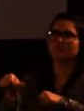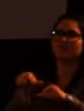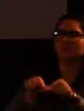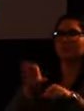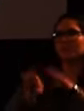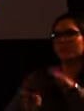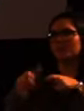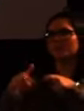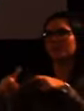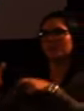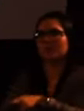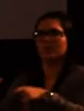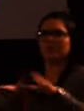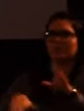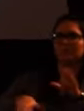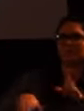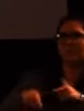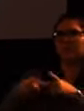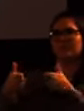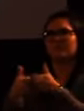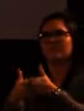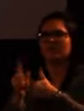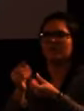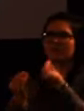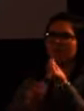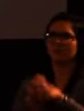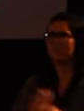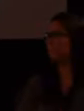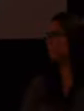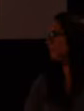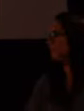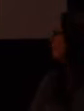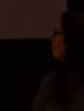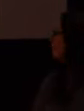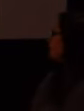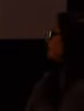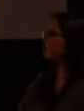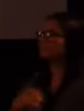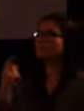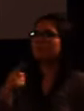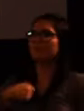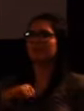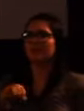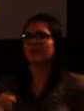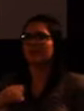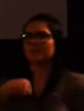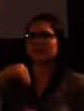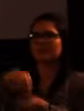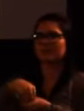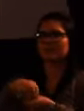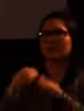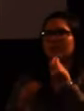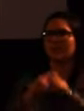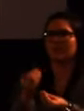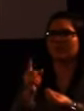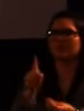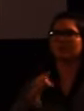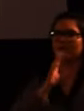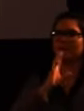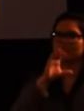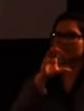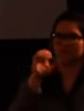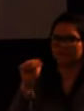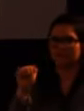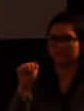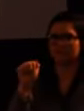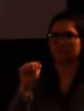em cada lugar da cidade. Vamos lá. Primeiro, o coeficiente de aproveitamento, né? O tão famoso CA,